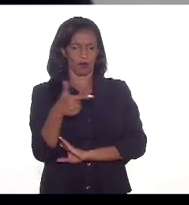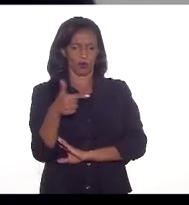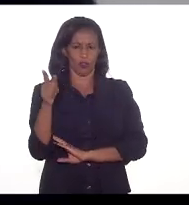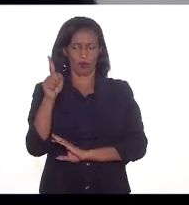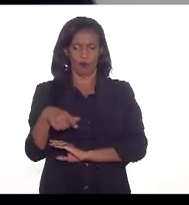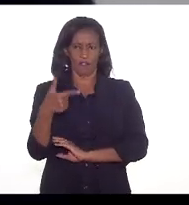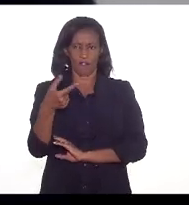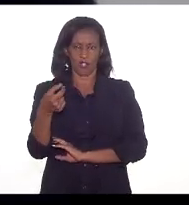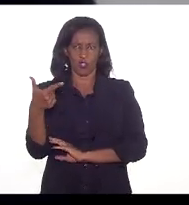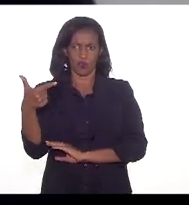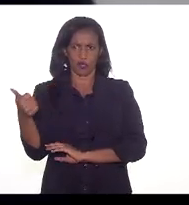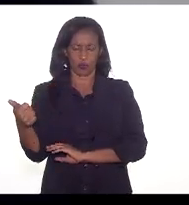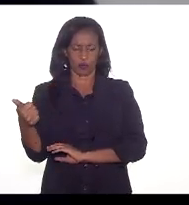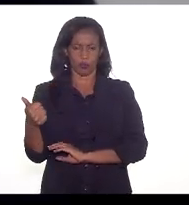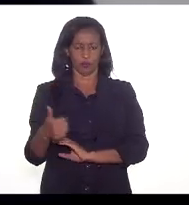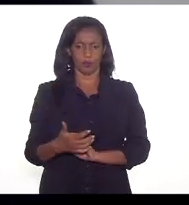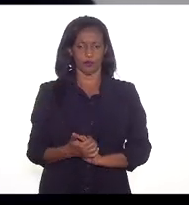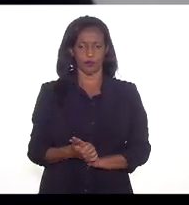4022/2021,